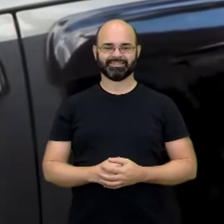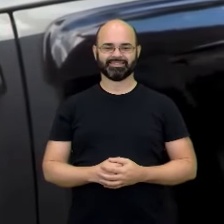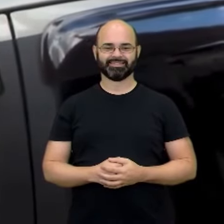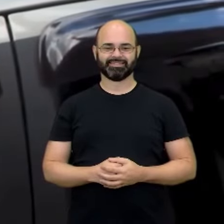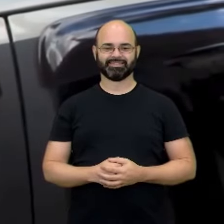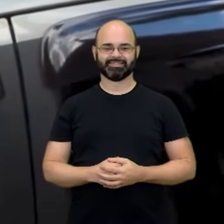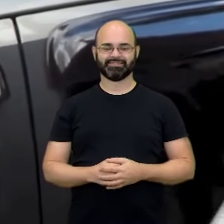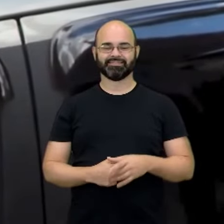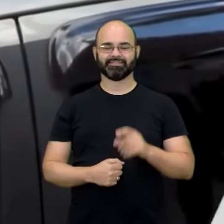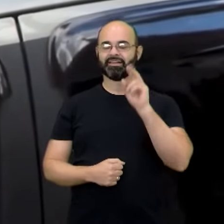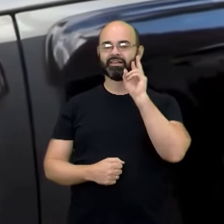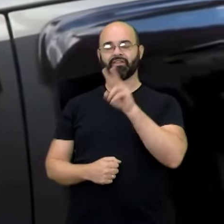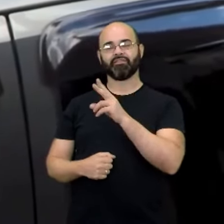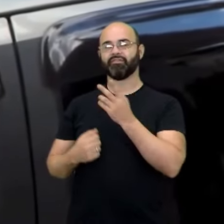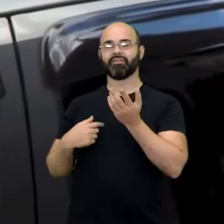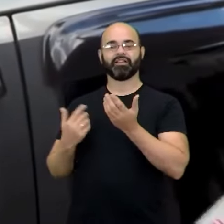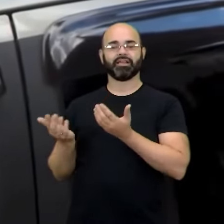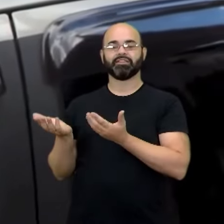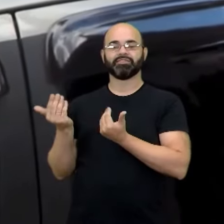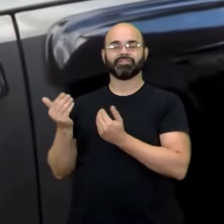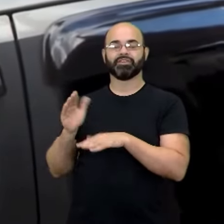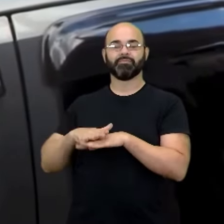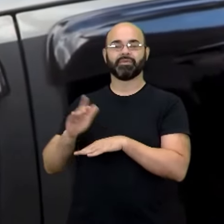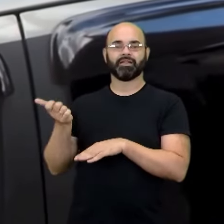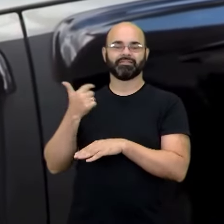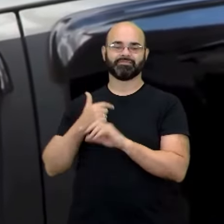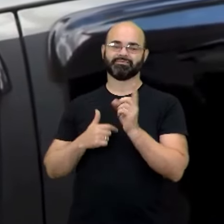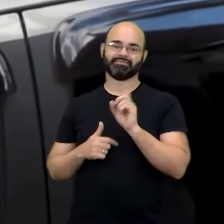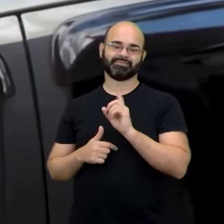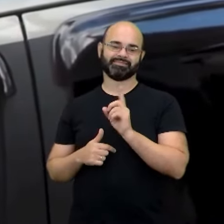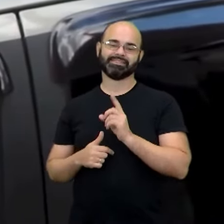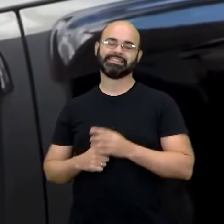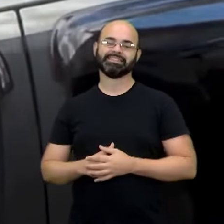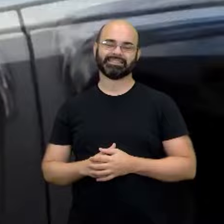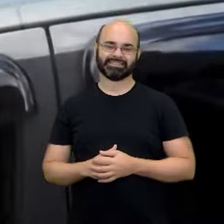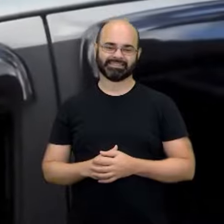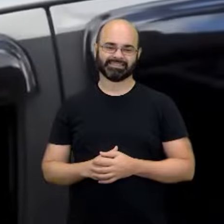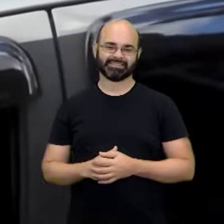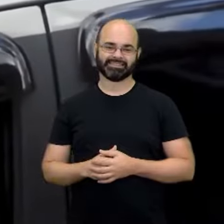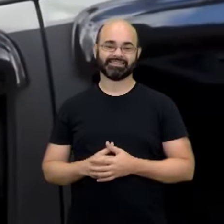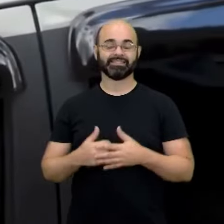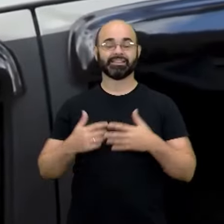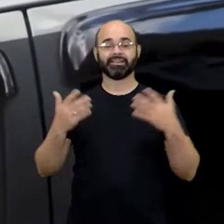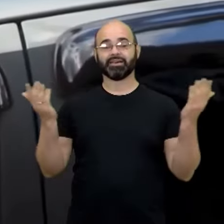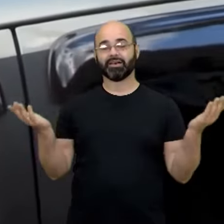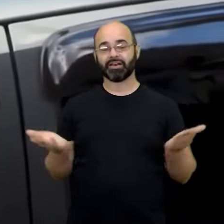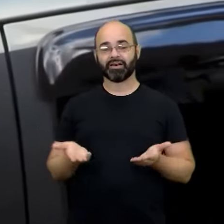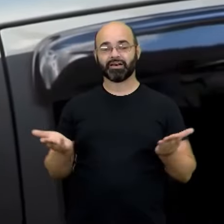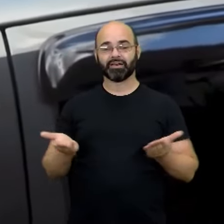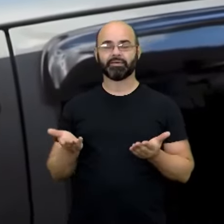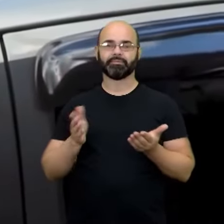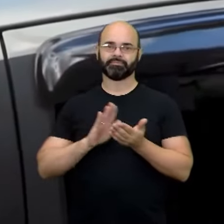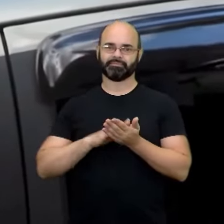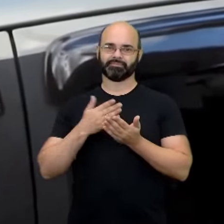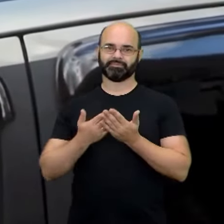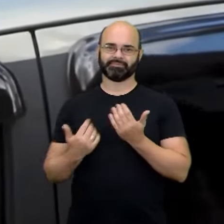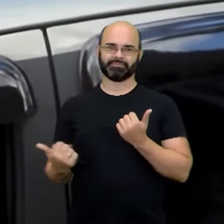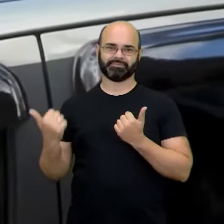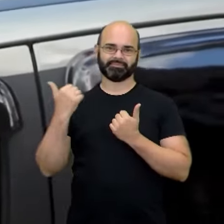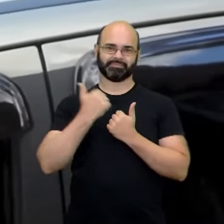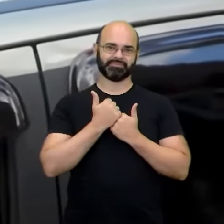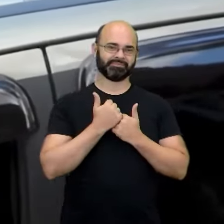não tem mais jovem que nós, só tem nós de madurão mesmo aí, né? Hoje a minha função na folia,